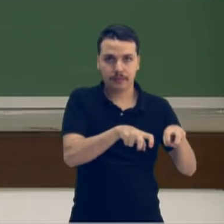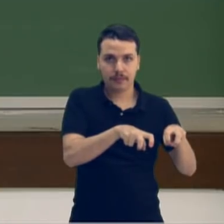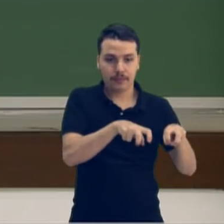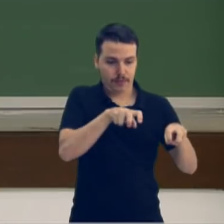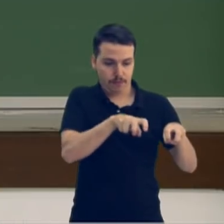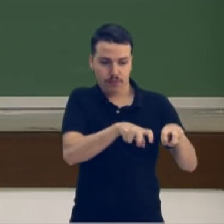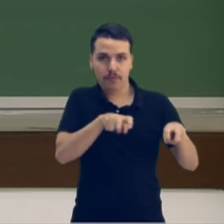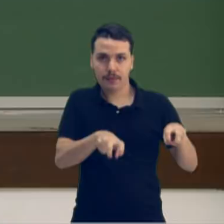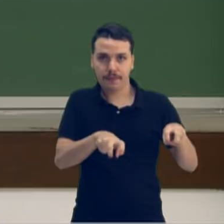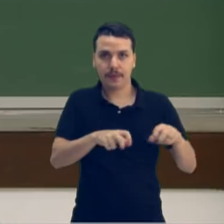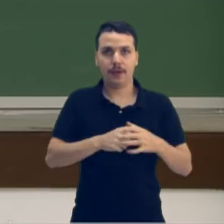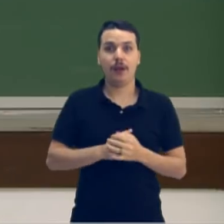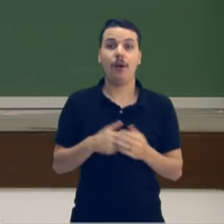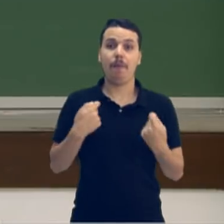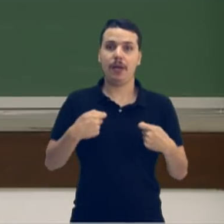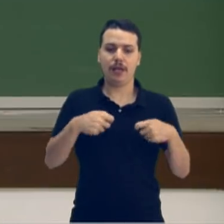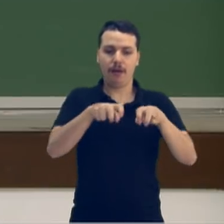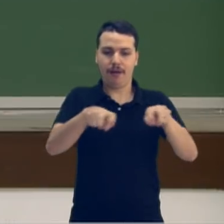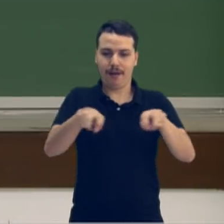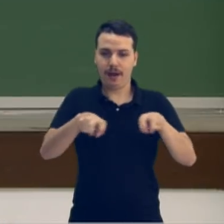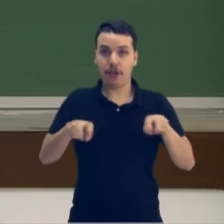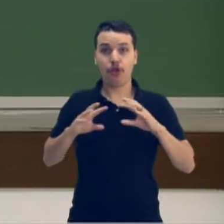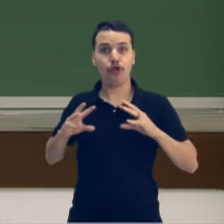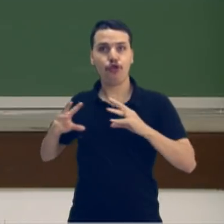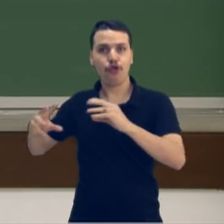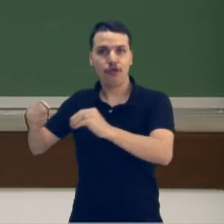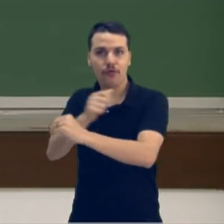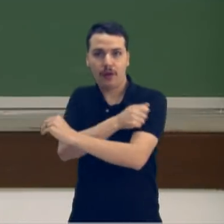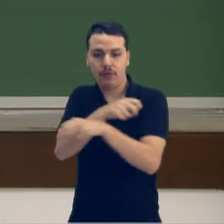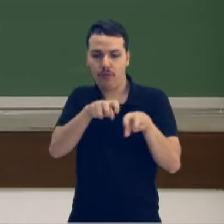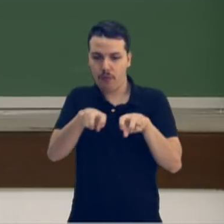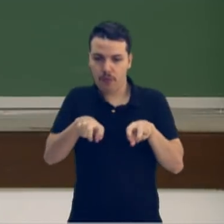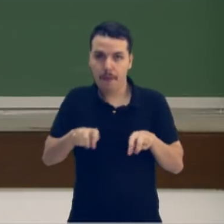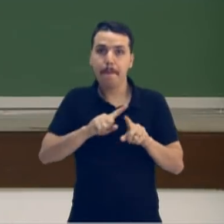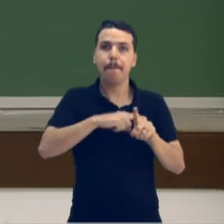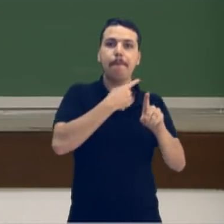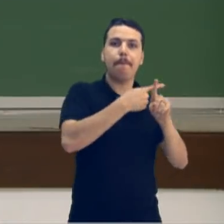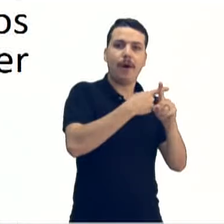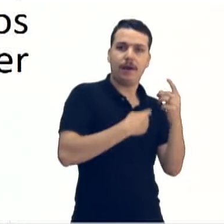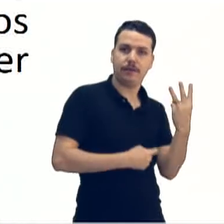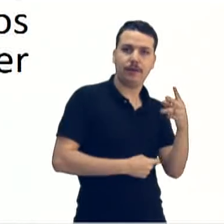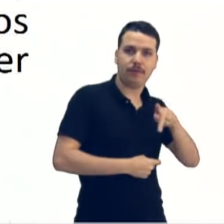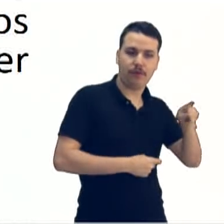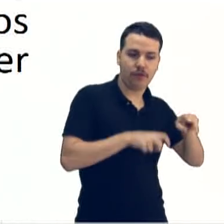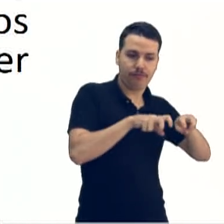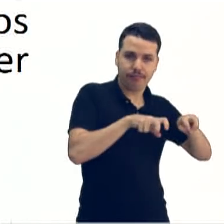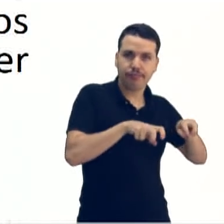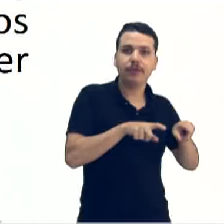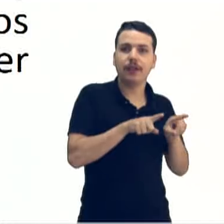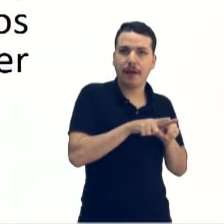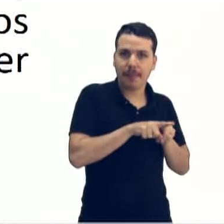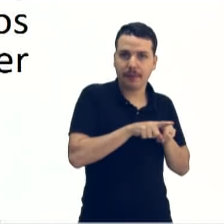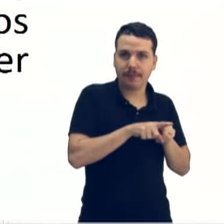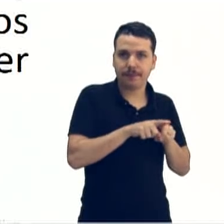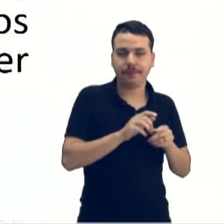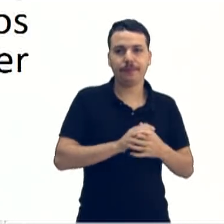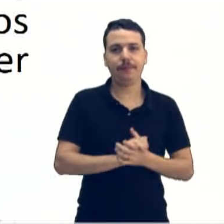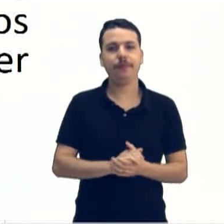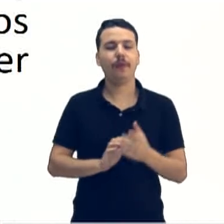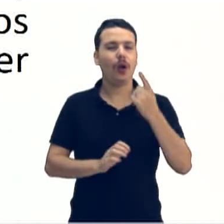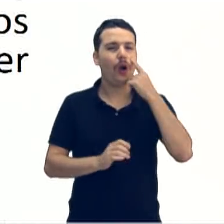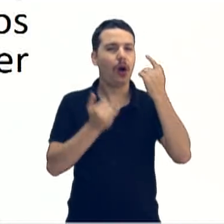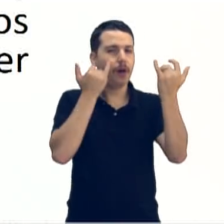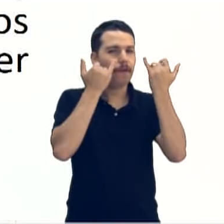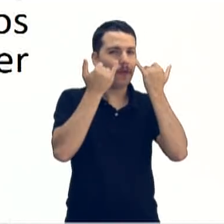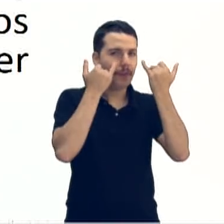os alunos e mais os 3 professores. Observe as informações passadas e responda em qual sala